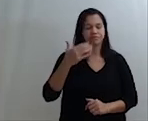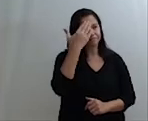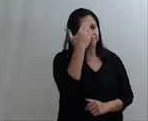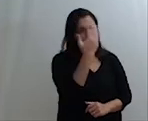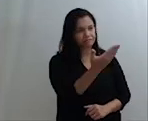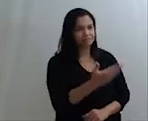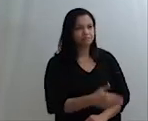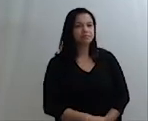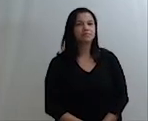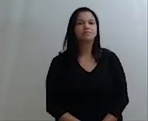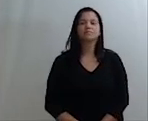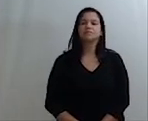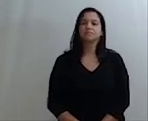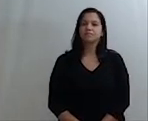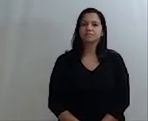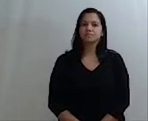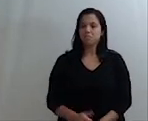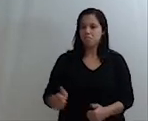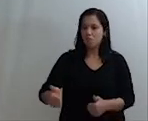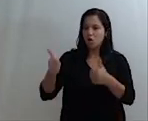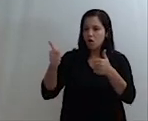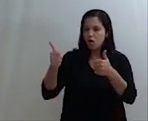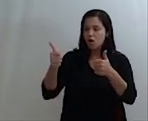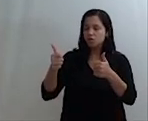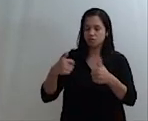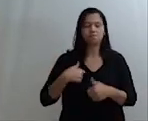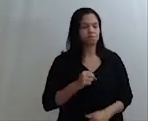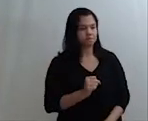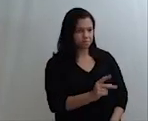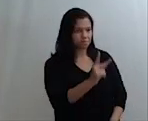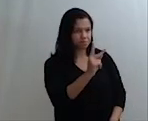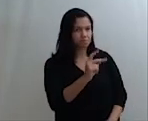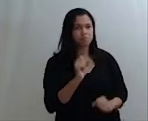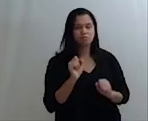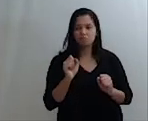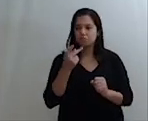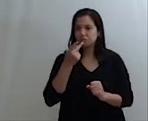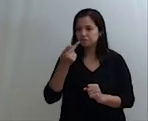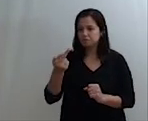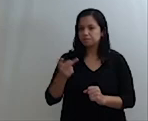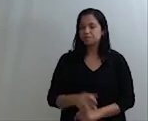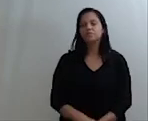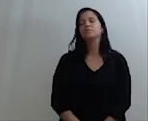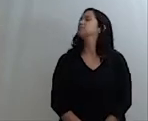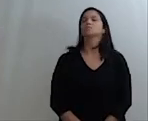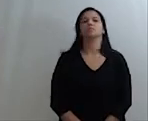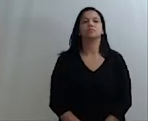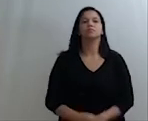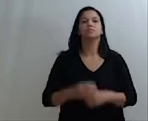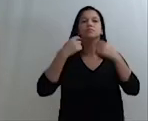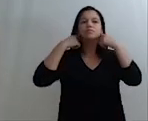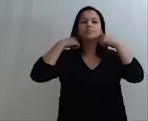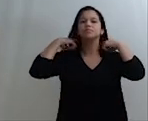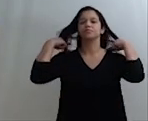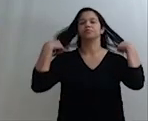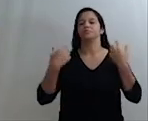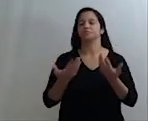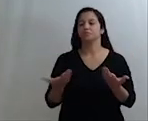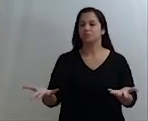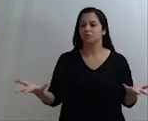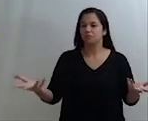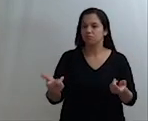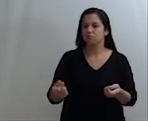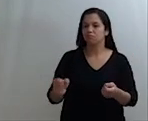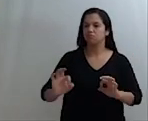agradeço Ficou melhor agora tá tá ótimo vossel tem a palavra por favor excelentíssimo Ministro Presidente